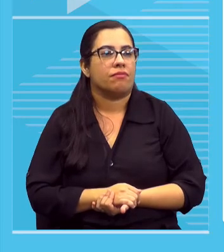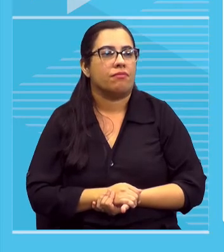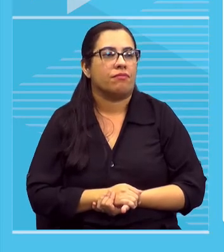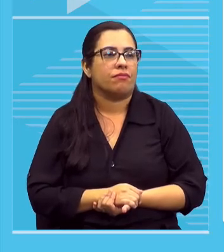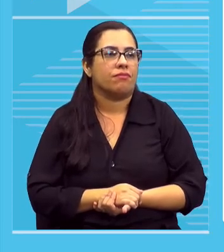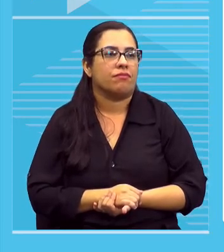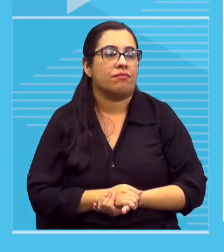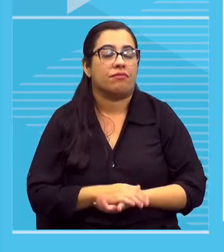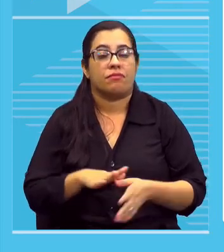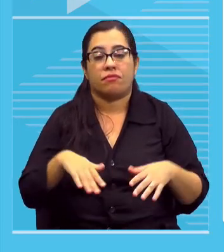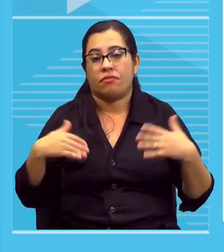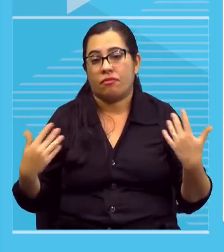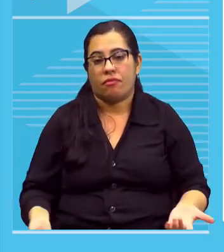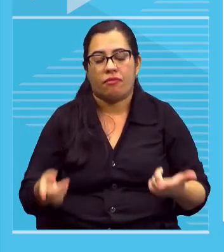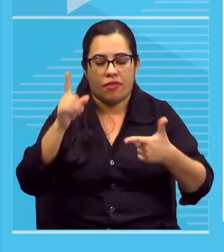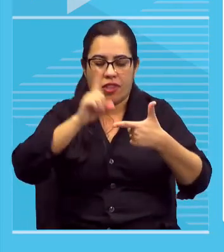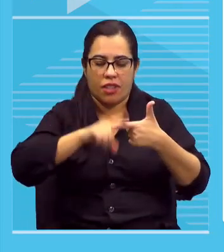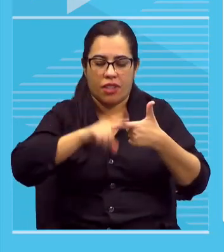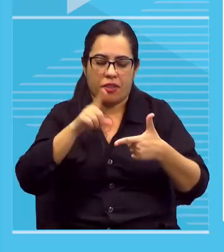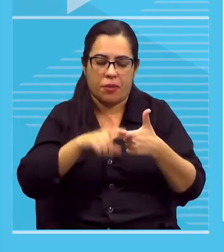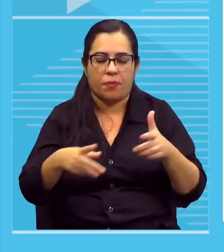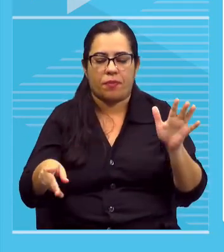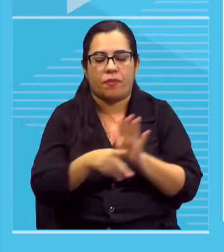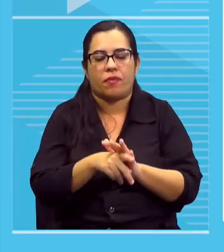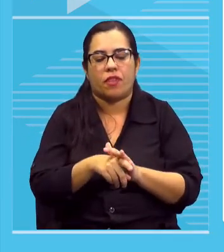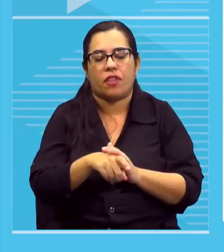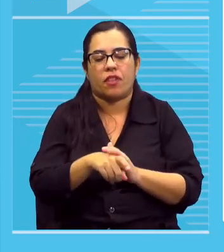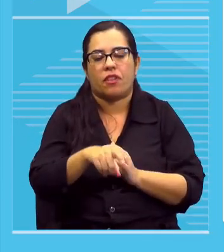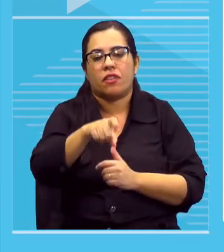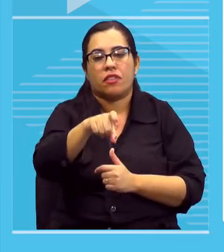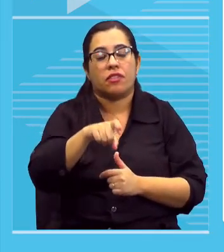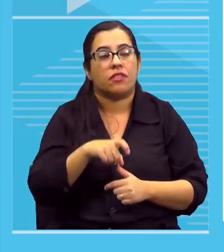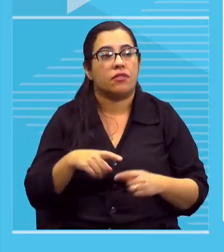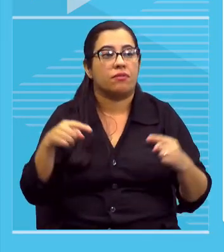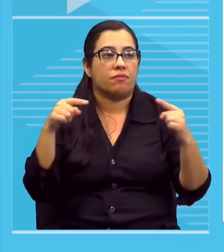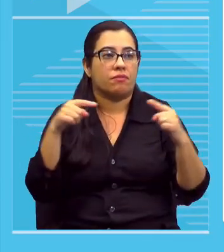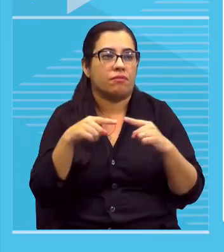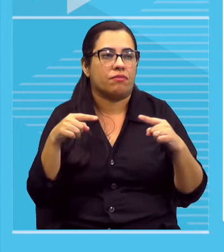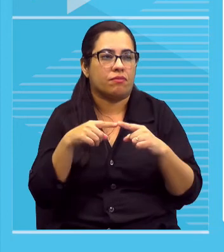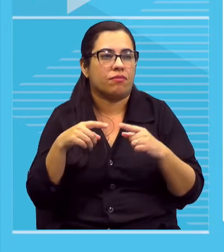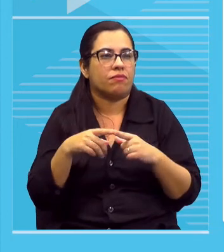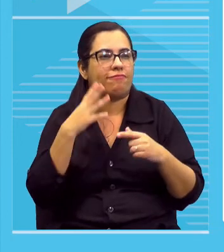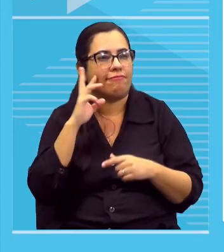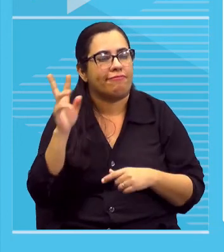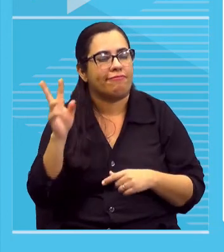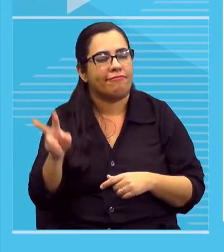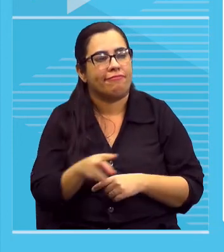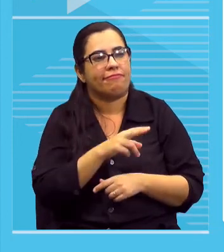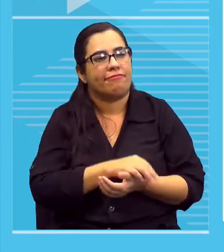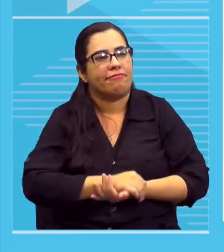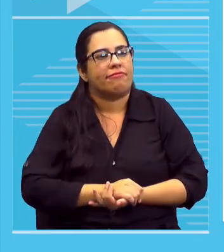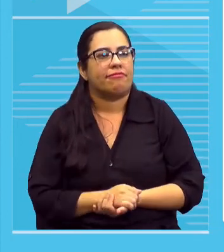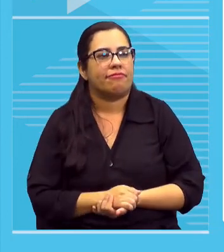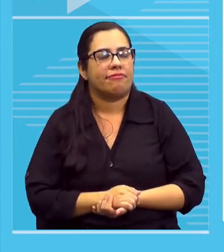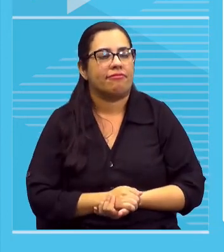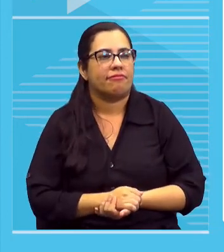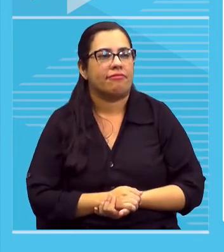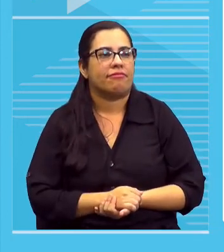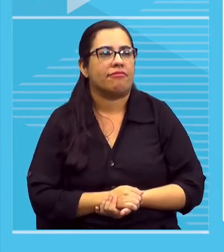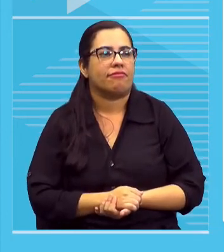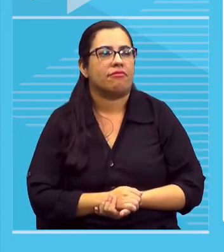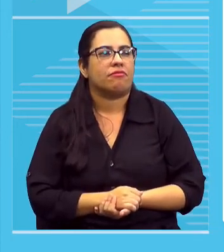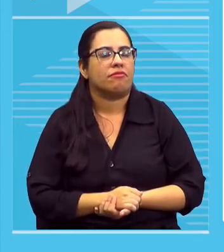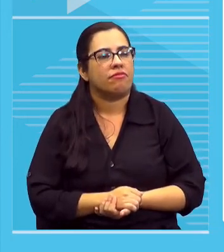então a tangente de X nada mais é do que o cérebro menos raiz de 3 sobre 2